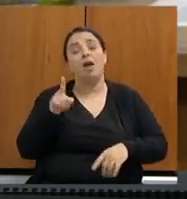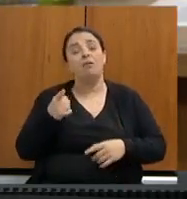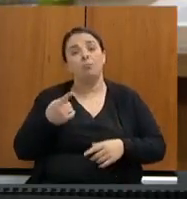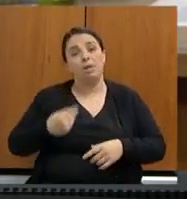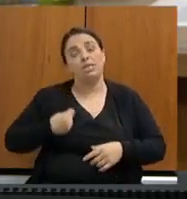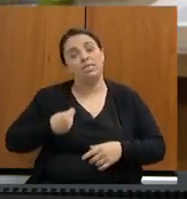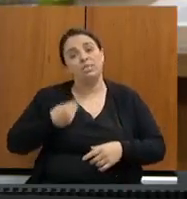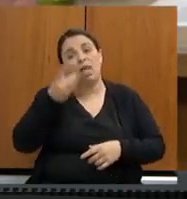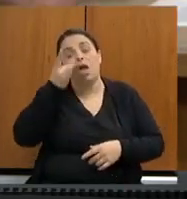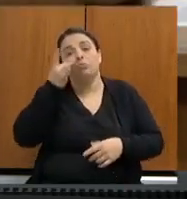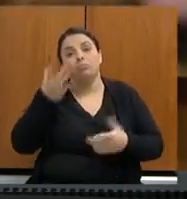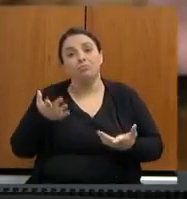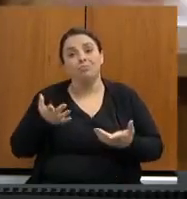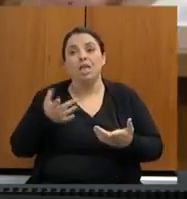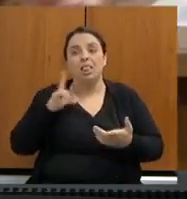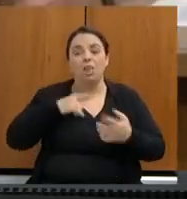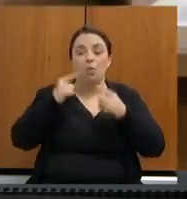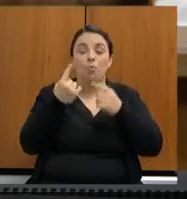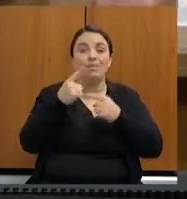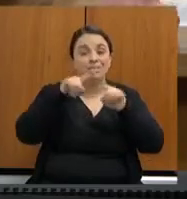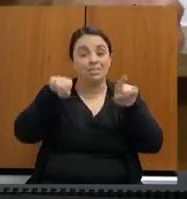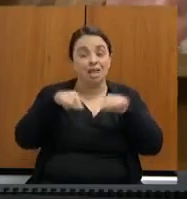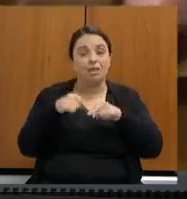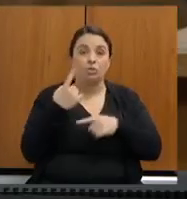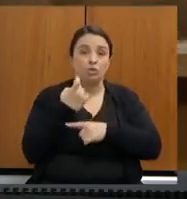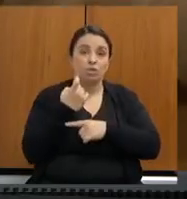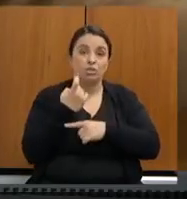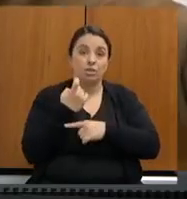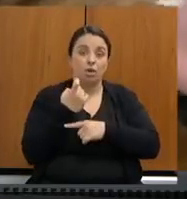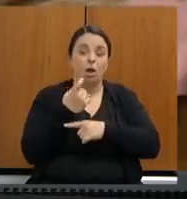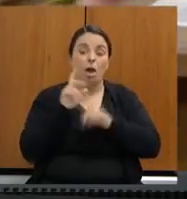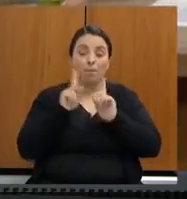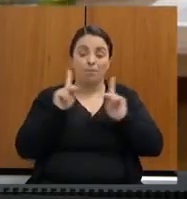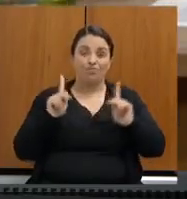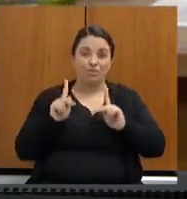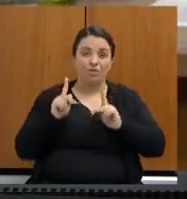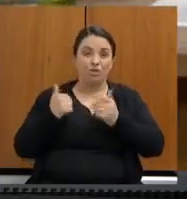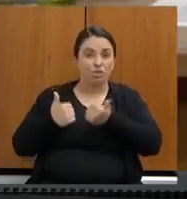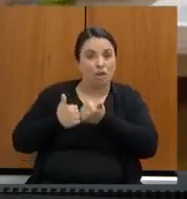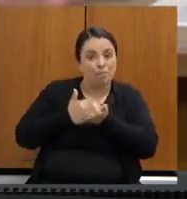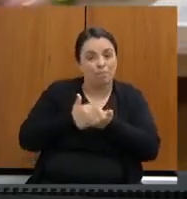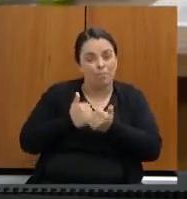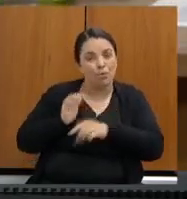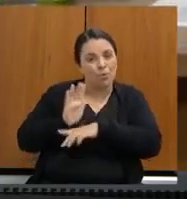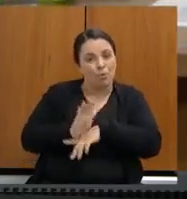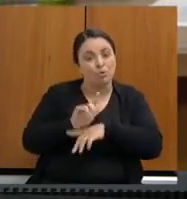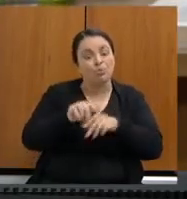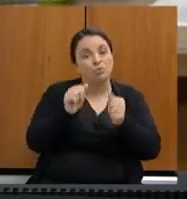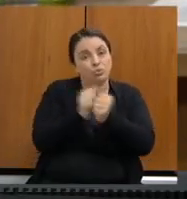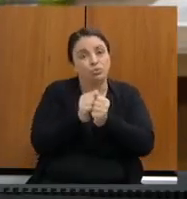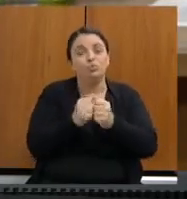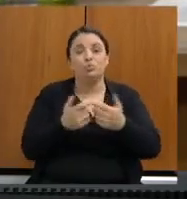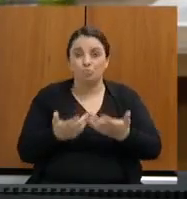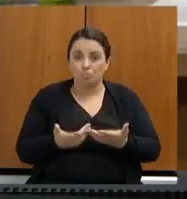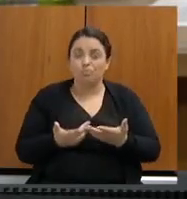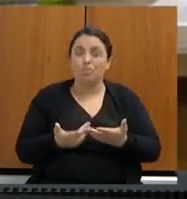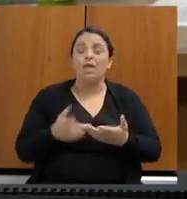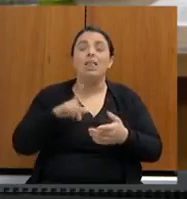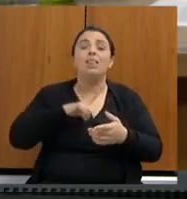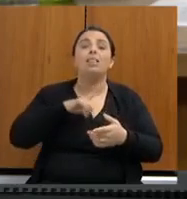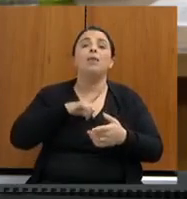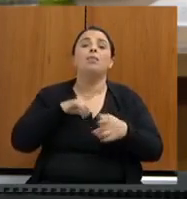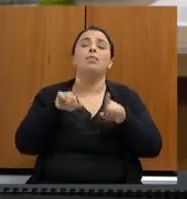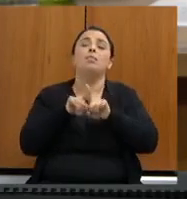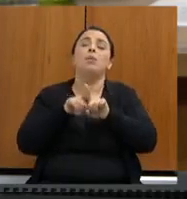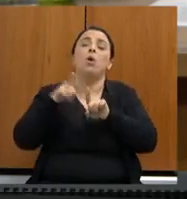fica na sala sozinho né junto com a professora e ele atendido ali da mesma fome foi oportunizado aqueles que precisamos que não tinha acesso